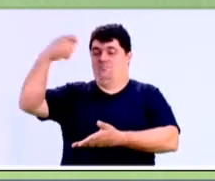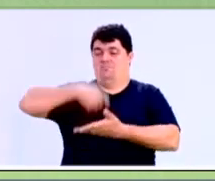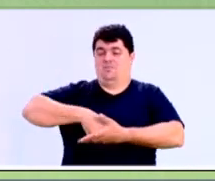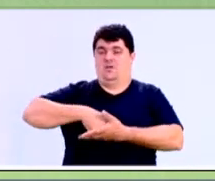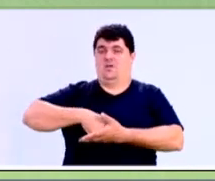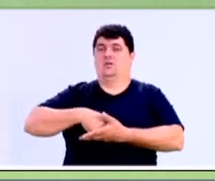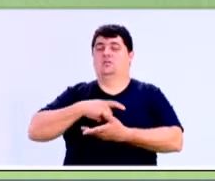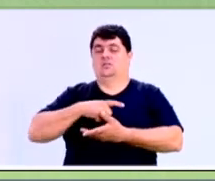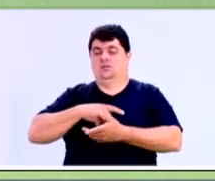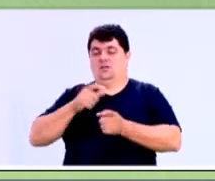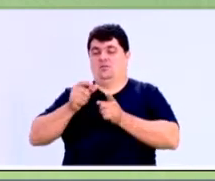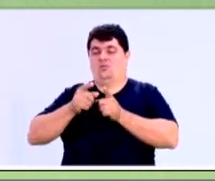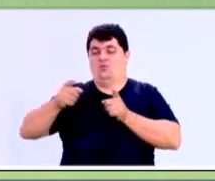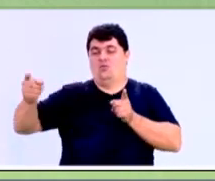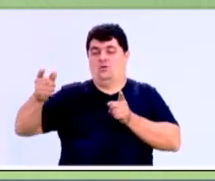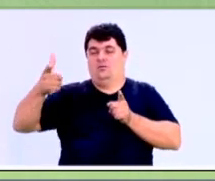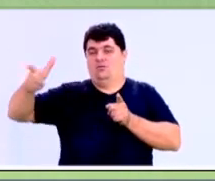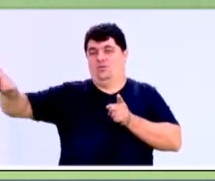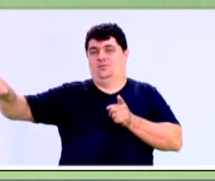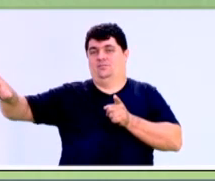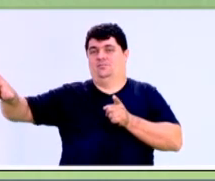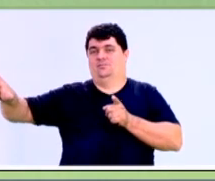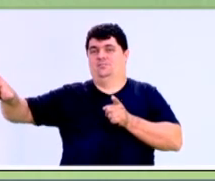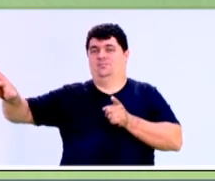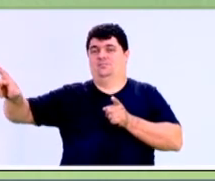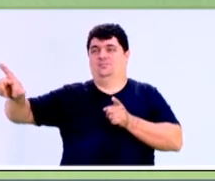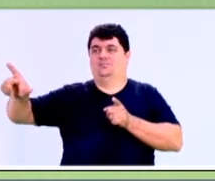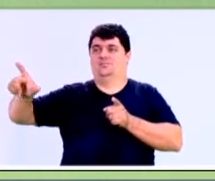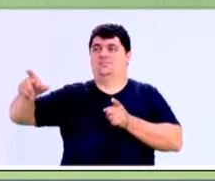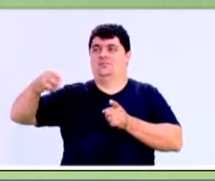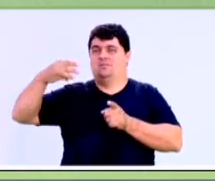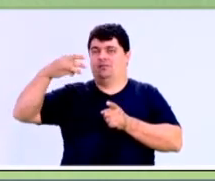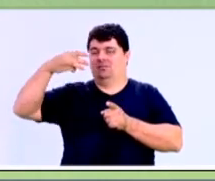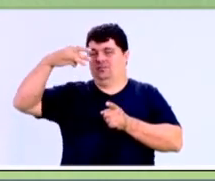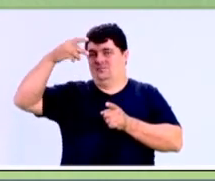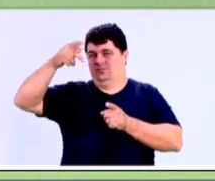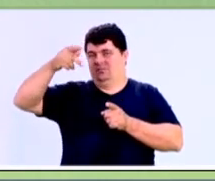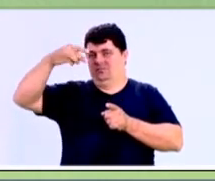nós temos outro prazo, né?